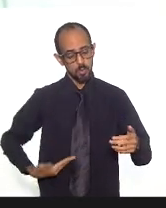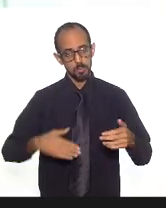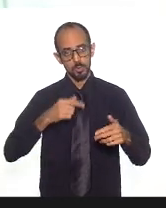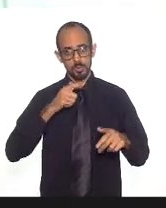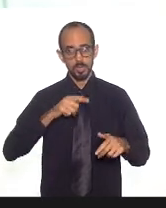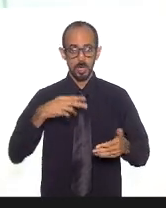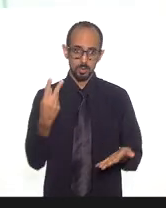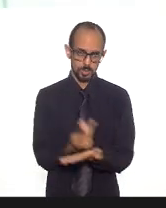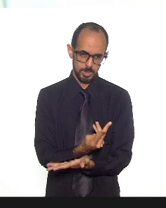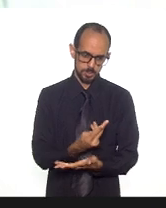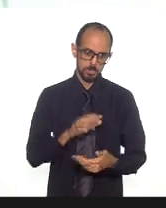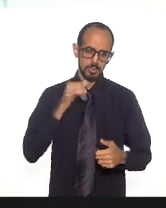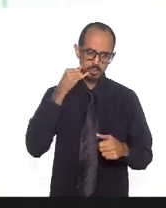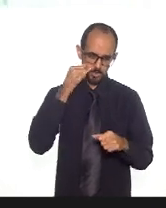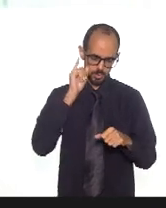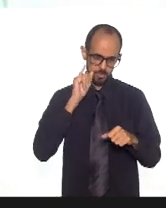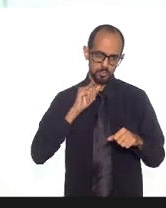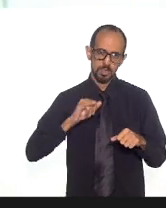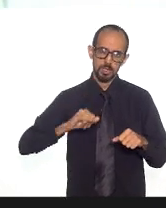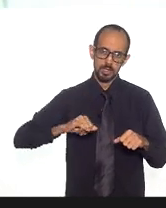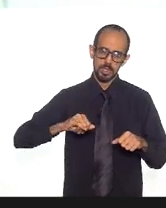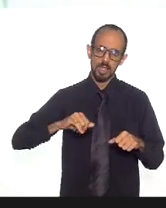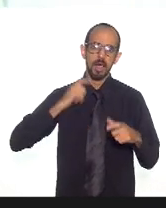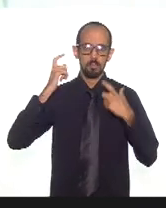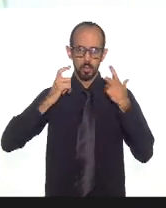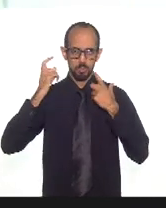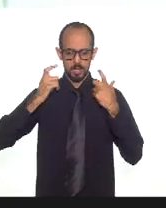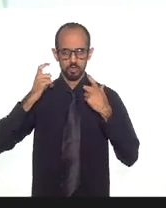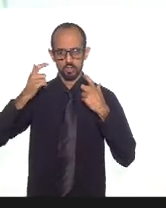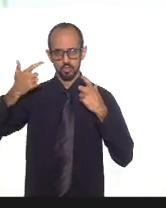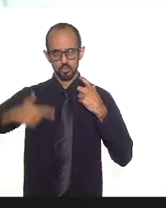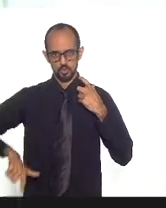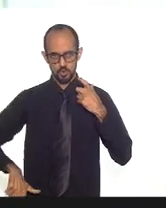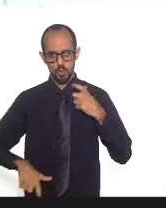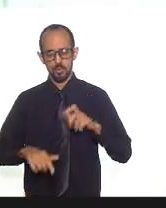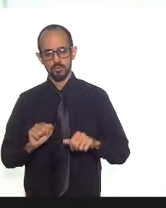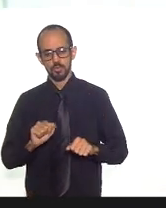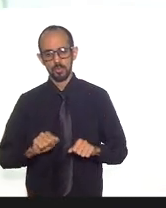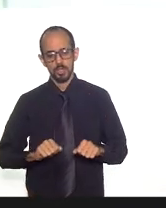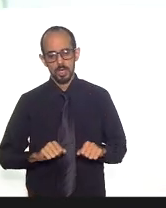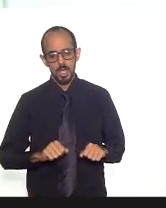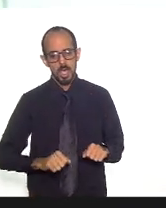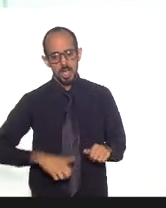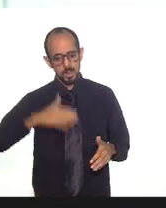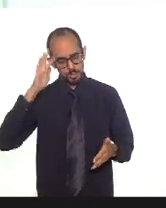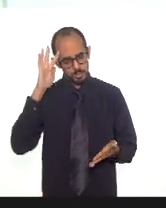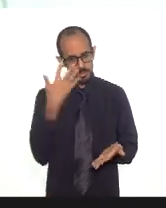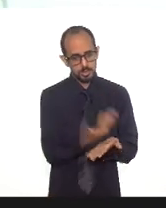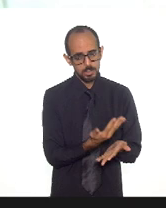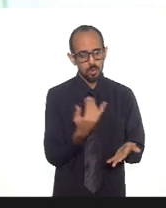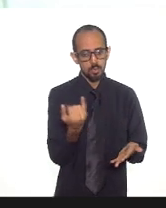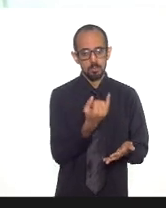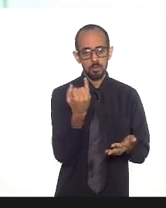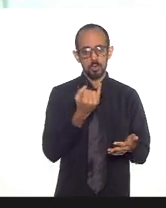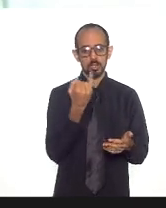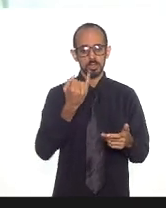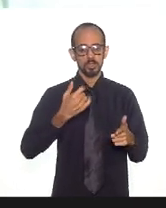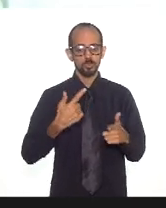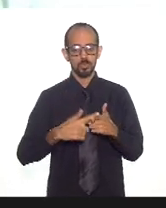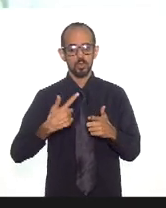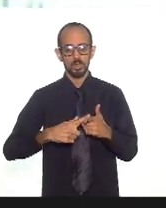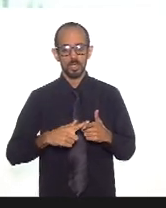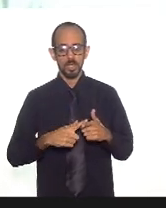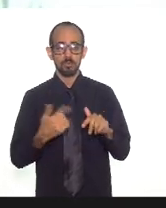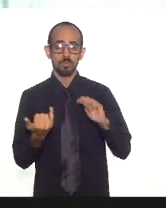gente não tenha maiores dores de cabeça. A decisão fala em manter o que é essencial para o funcionamento numa instituição que trabalha